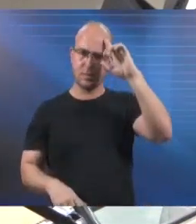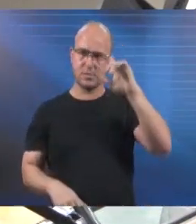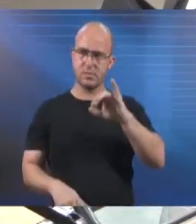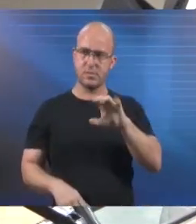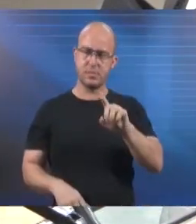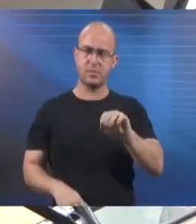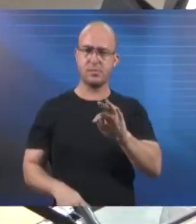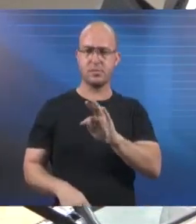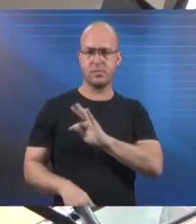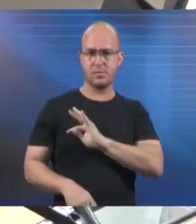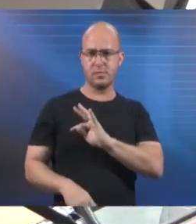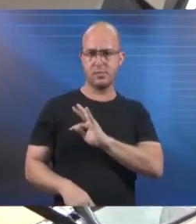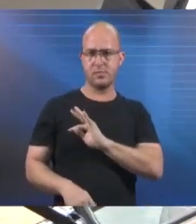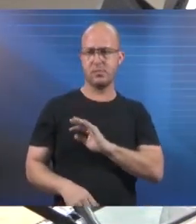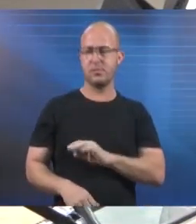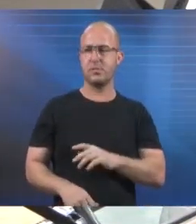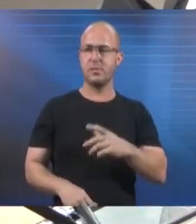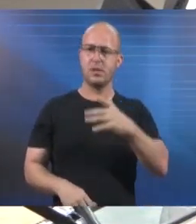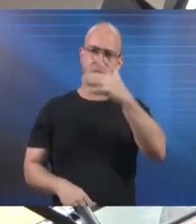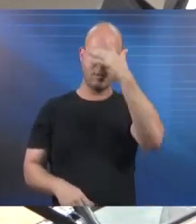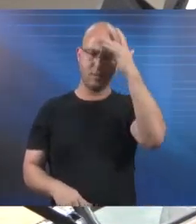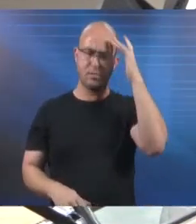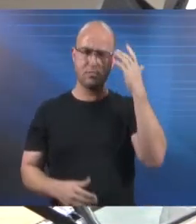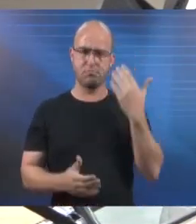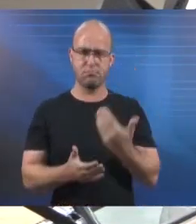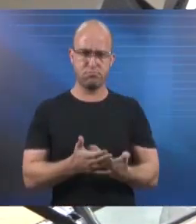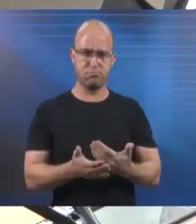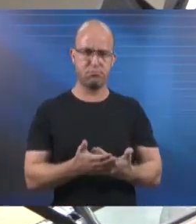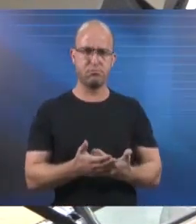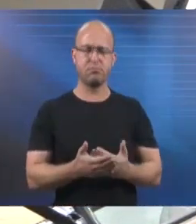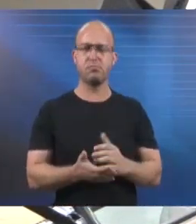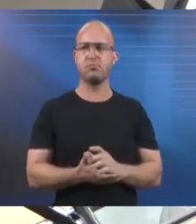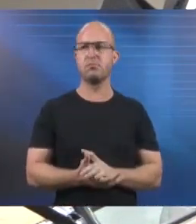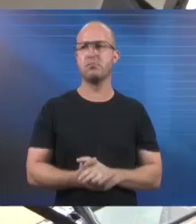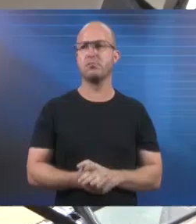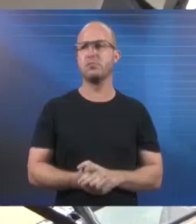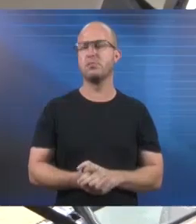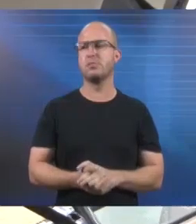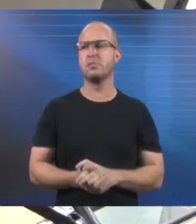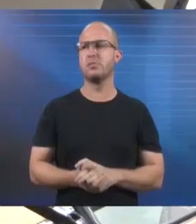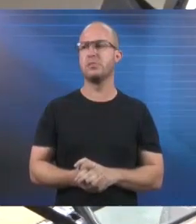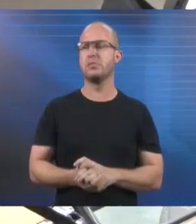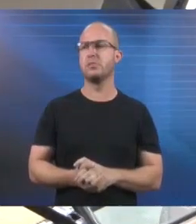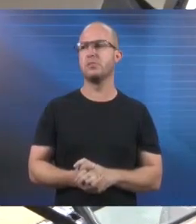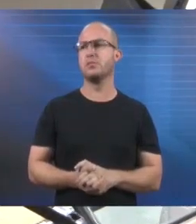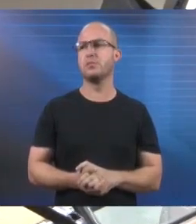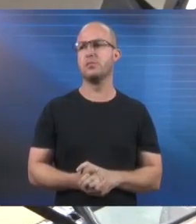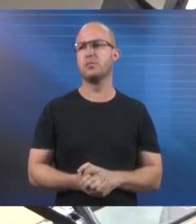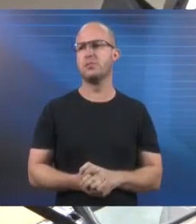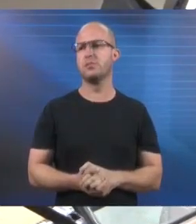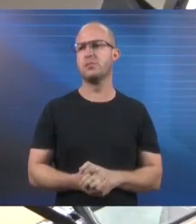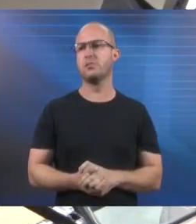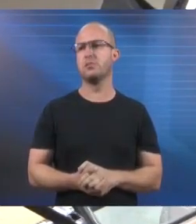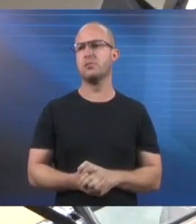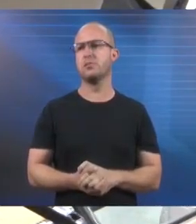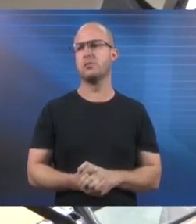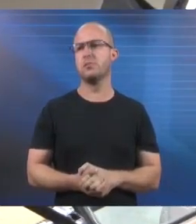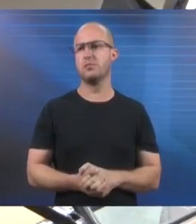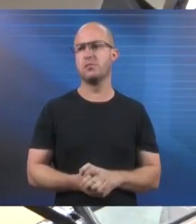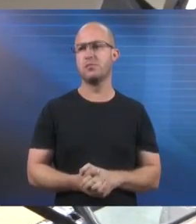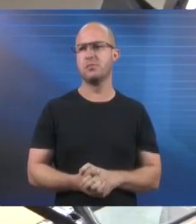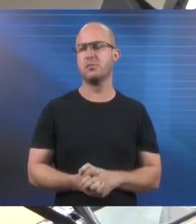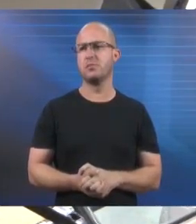São técnicos pessoas que estudaram para isso se a